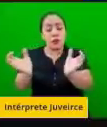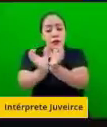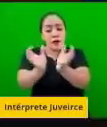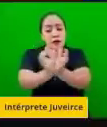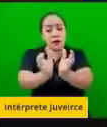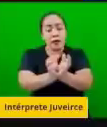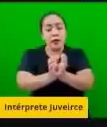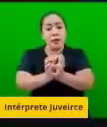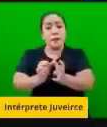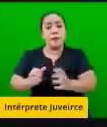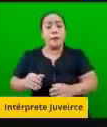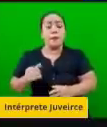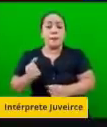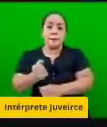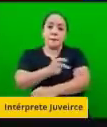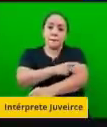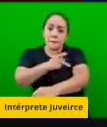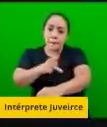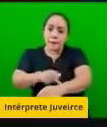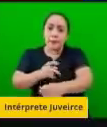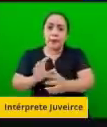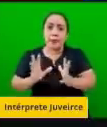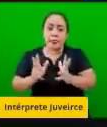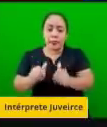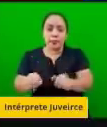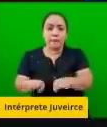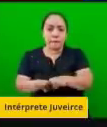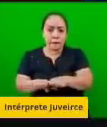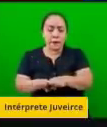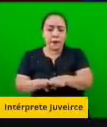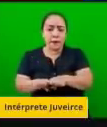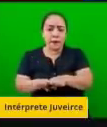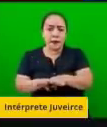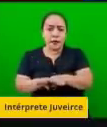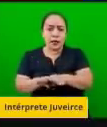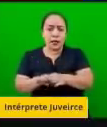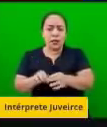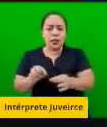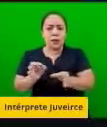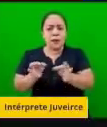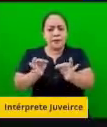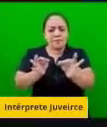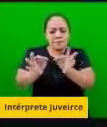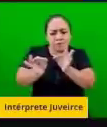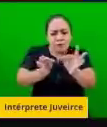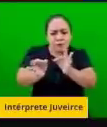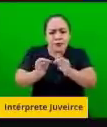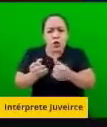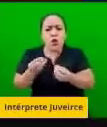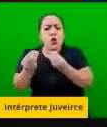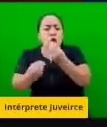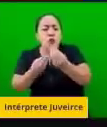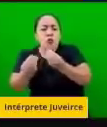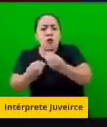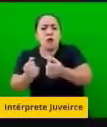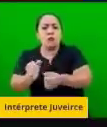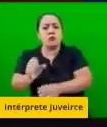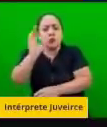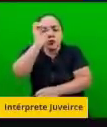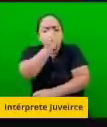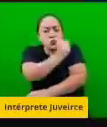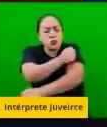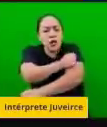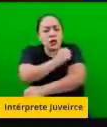serão subsídios para o acompanhamento da aprendizagem dos alunos, tanto no período remoto quanto no